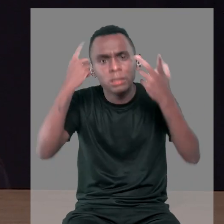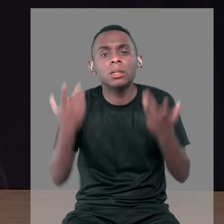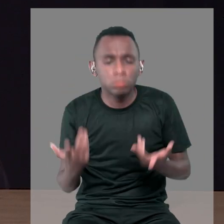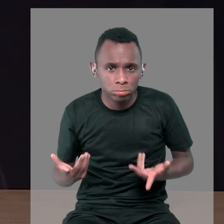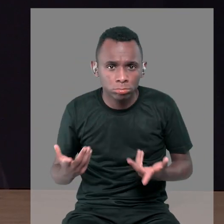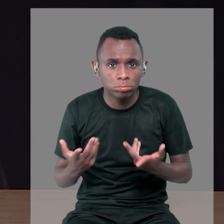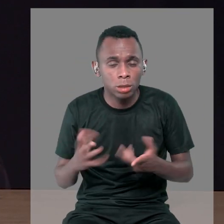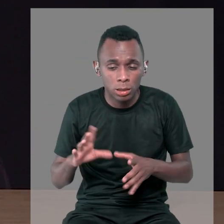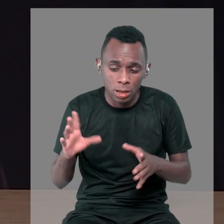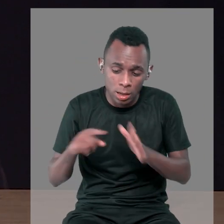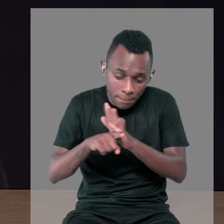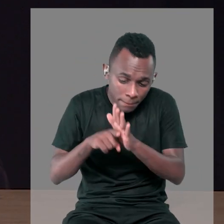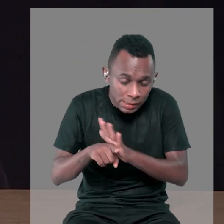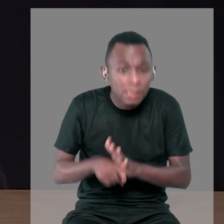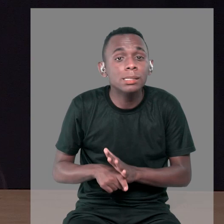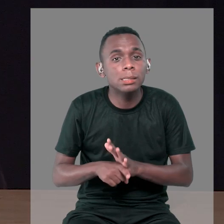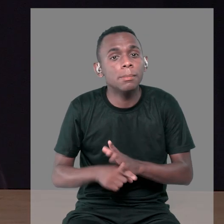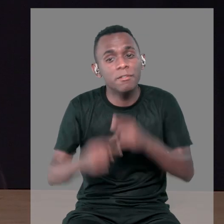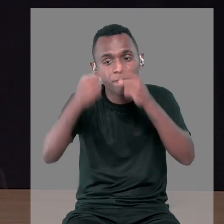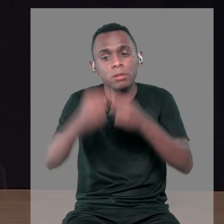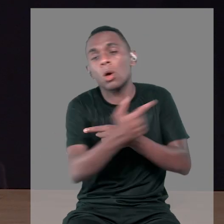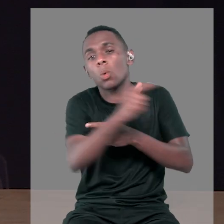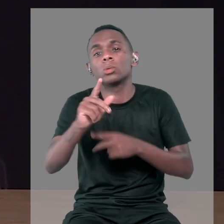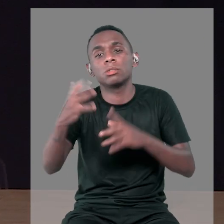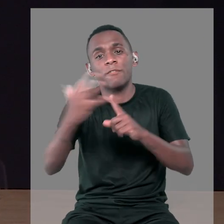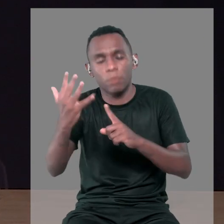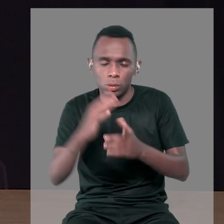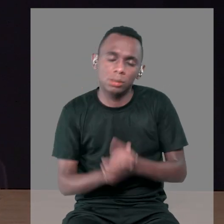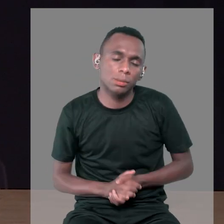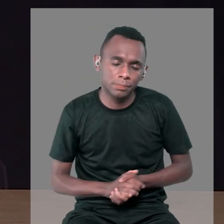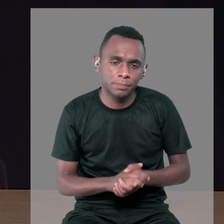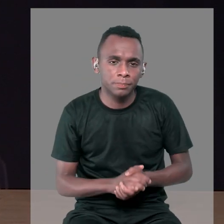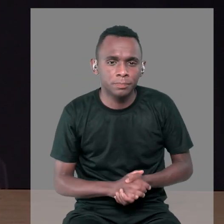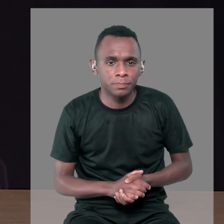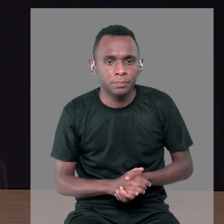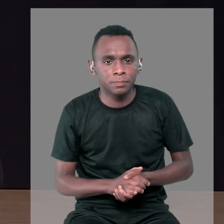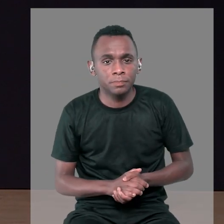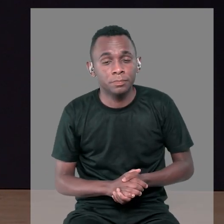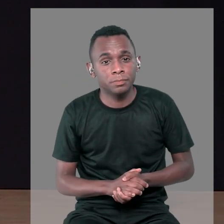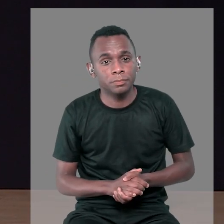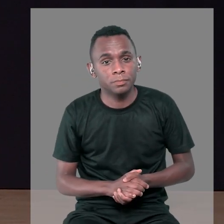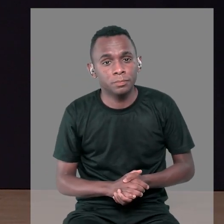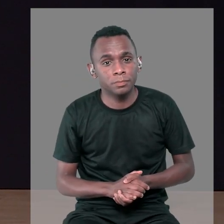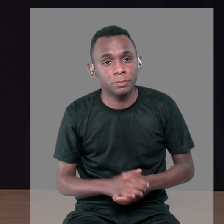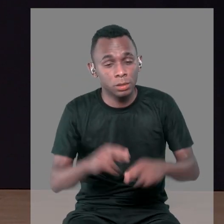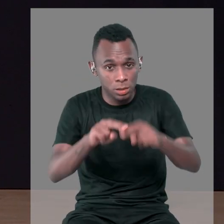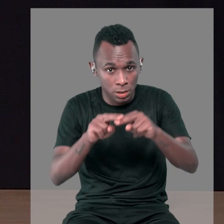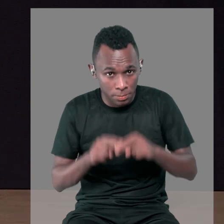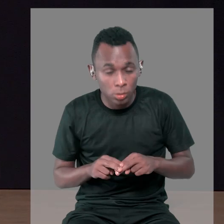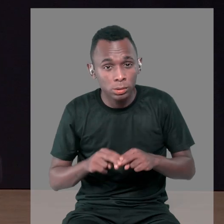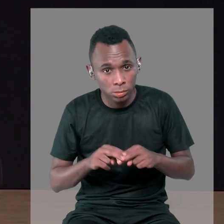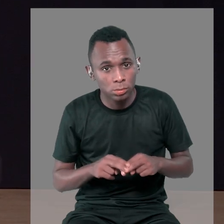e das ciências para enfrentar outras forças que a ela se opõem. E é por isso que ele vai